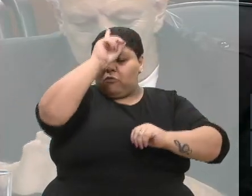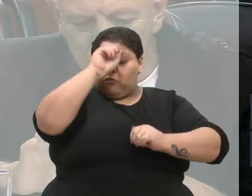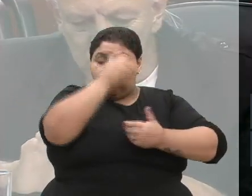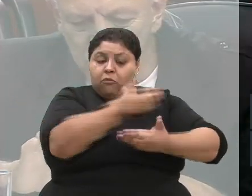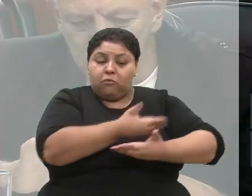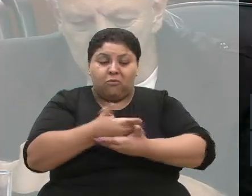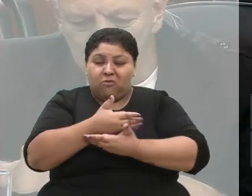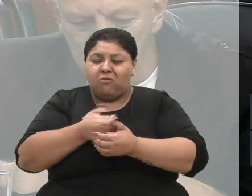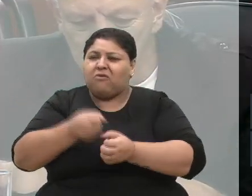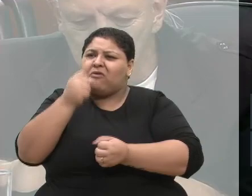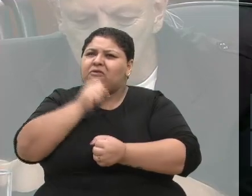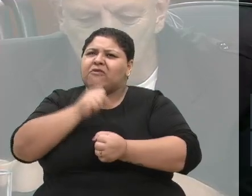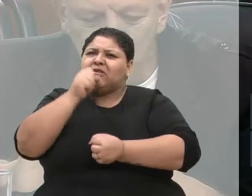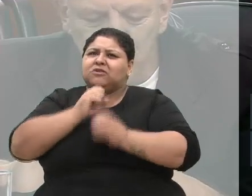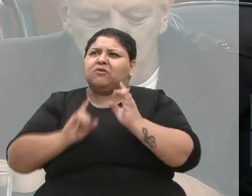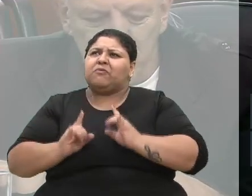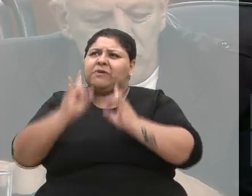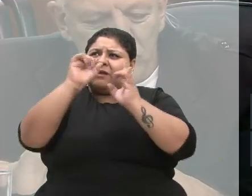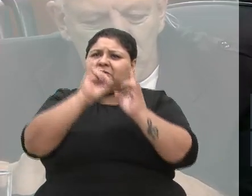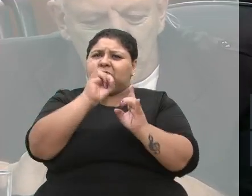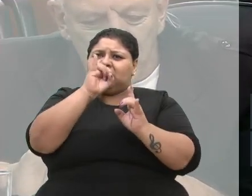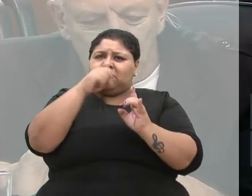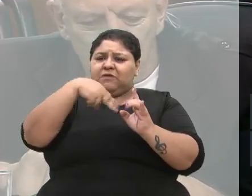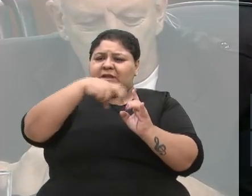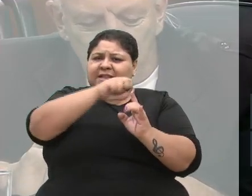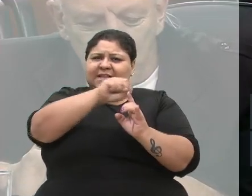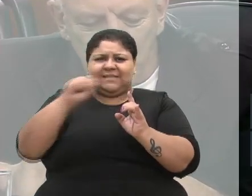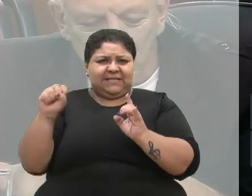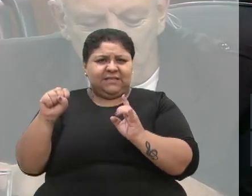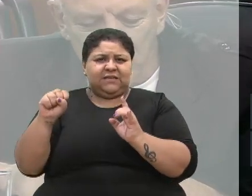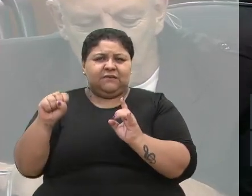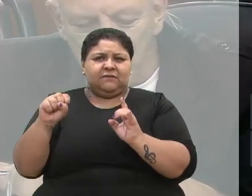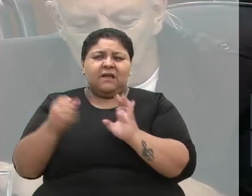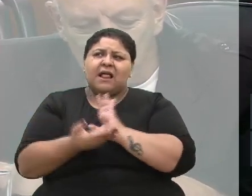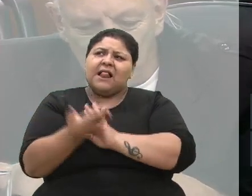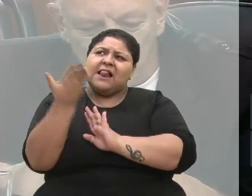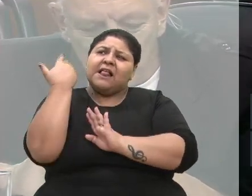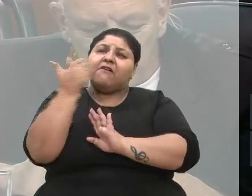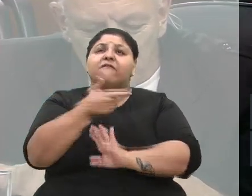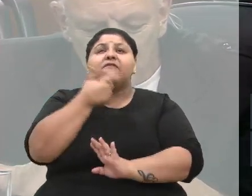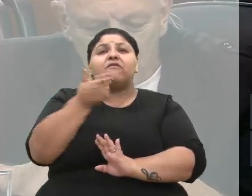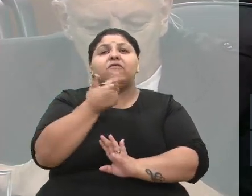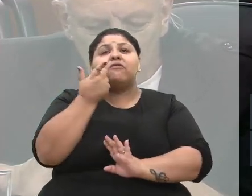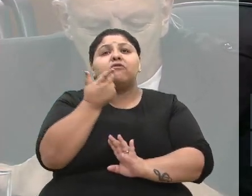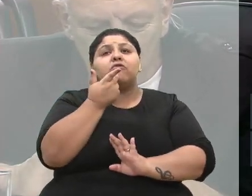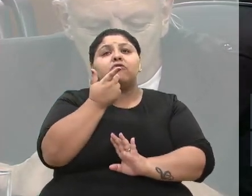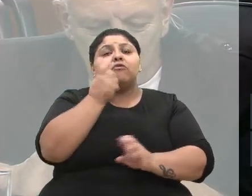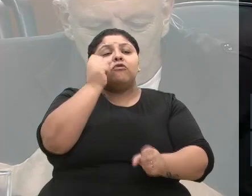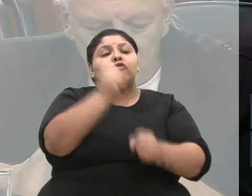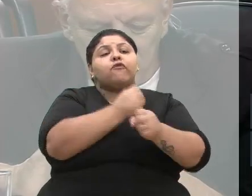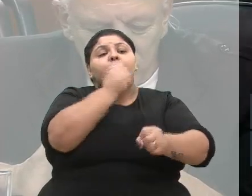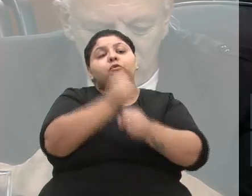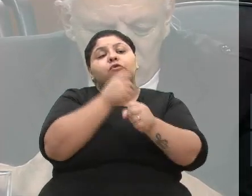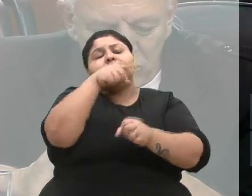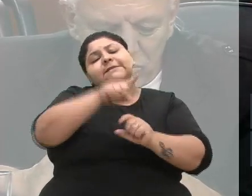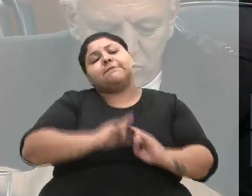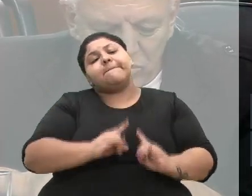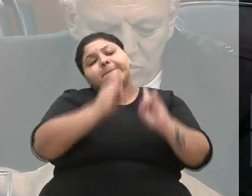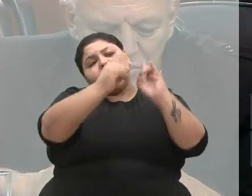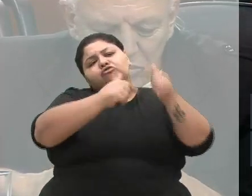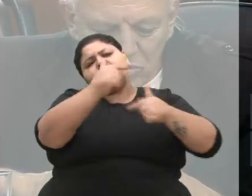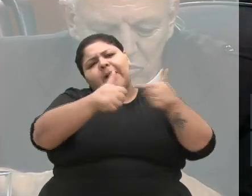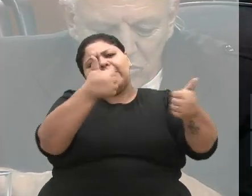antigo prédio do INSS, que hoje é o Recanto da Compaixão. Na época, disseram o seguinte: vamos construir nesse prédio aqui, Geraldo, trabalhava